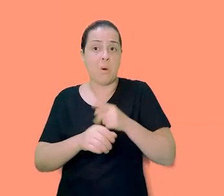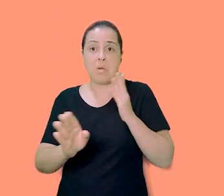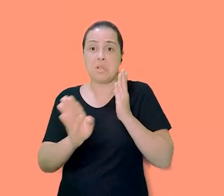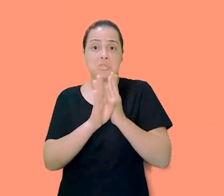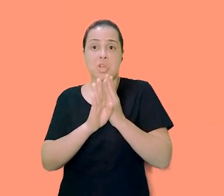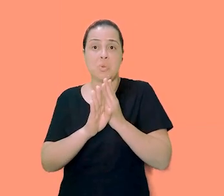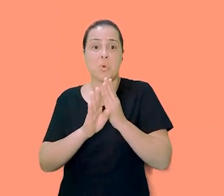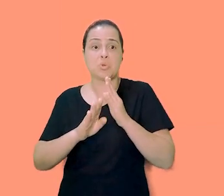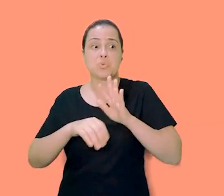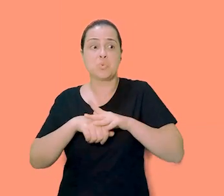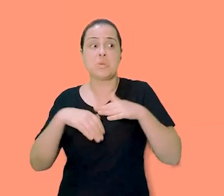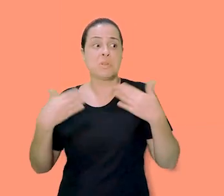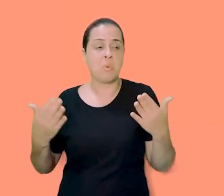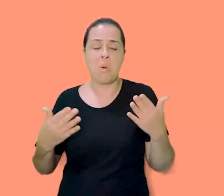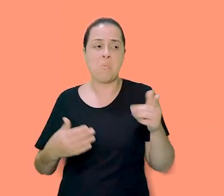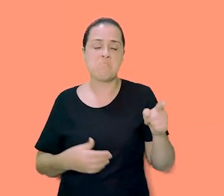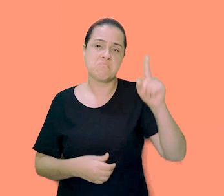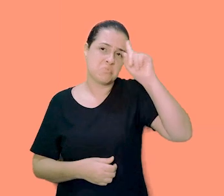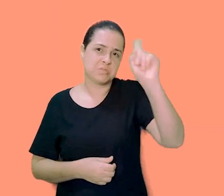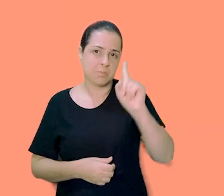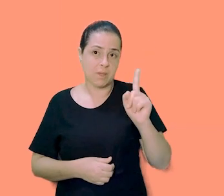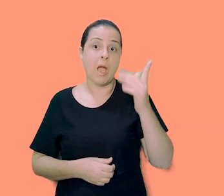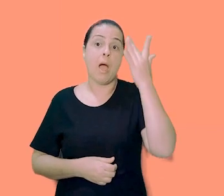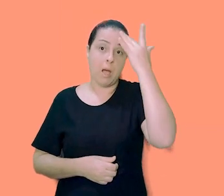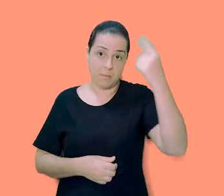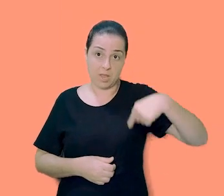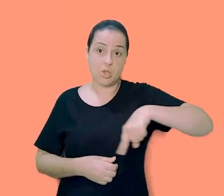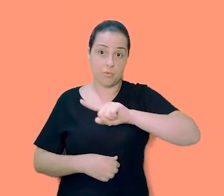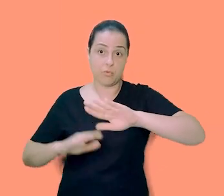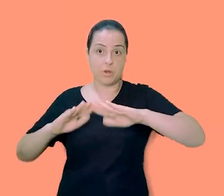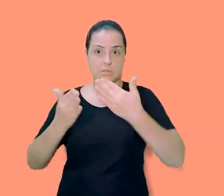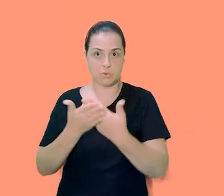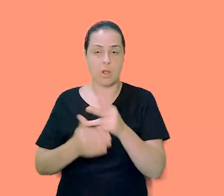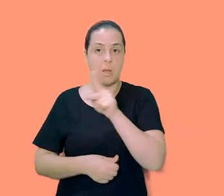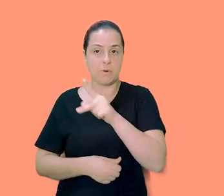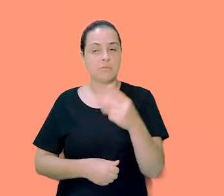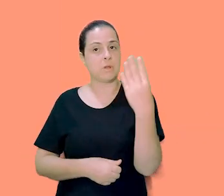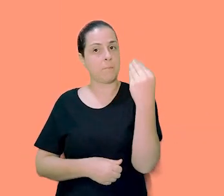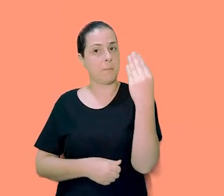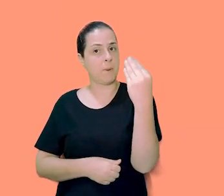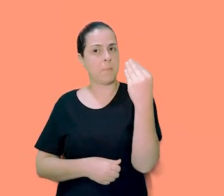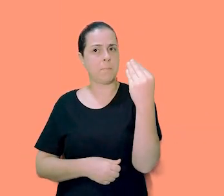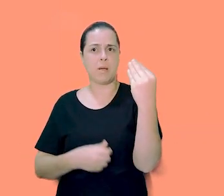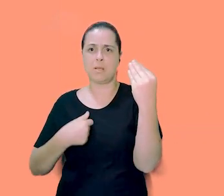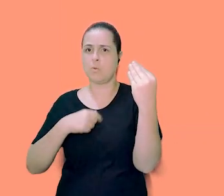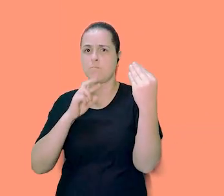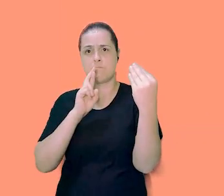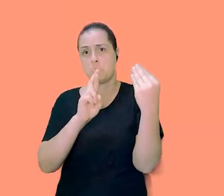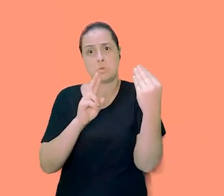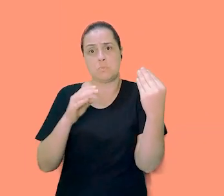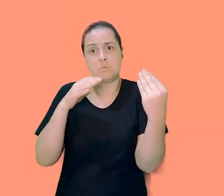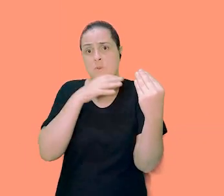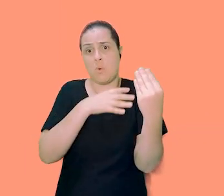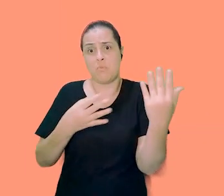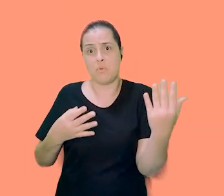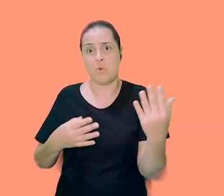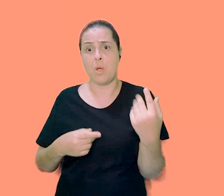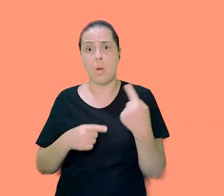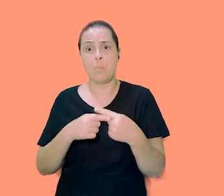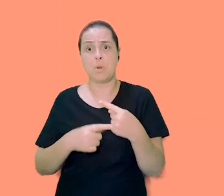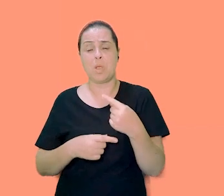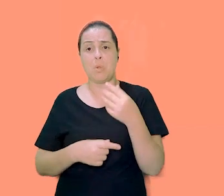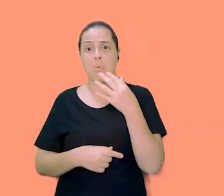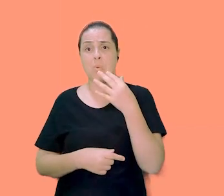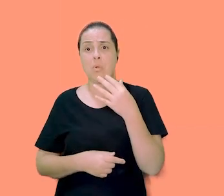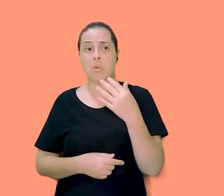dia. Então, eu lembro que no dia seguinte, eu fui para a escola e a professora falava comigo, e eu, obviamente, não respondia imediatamente, porque